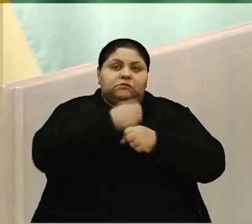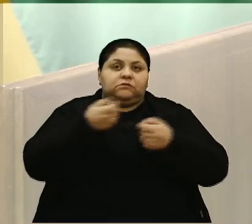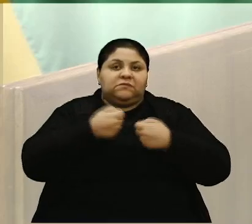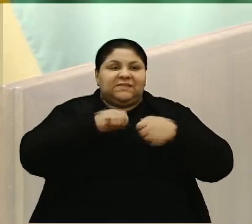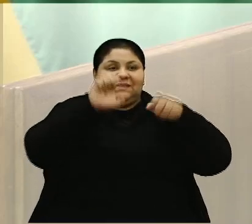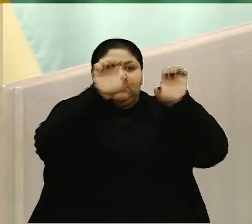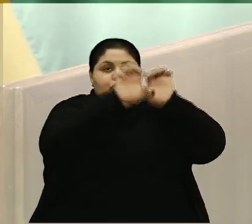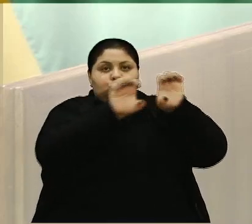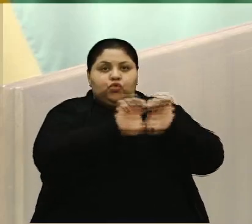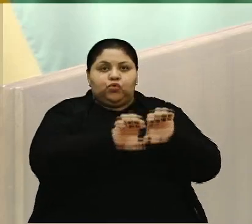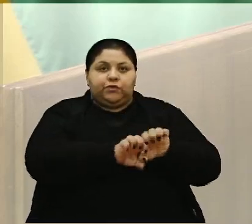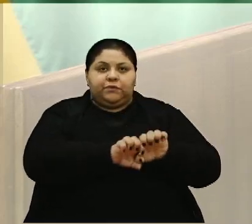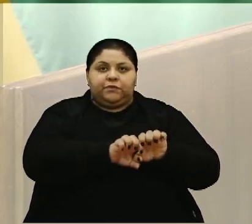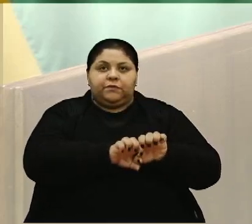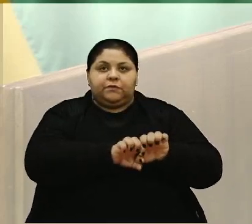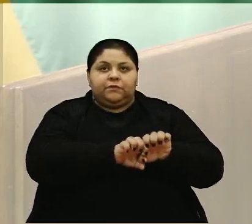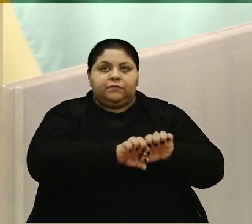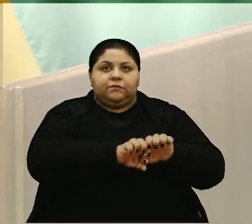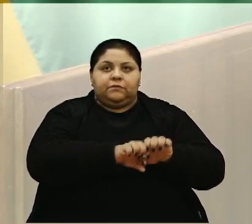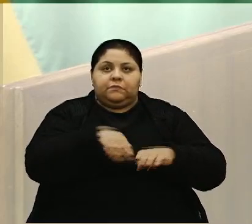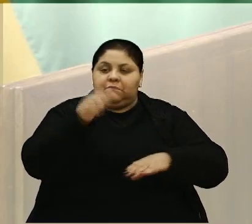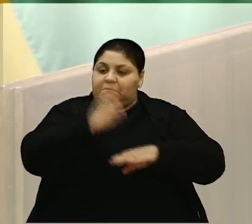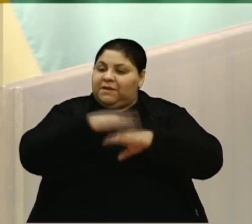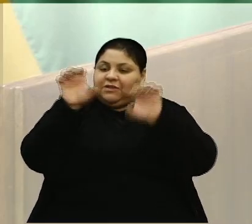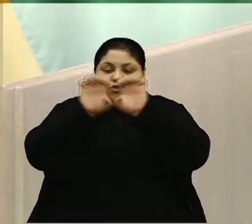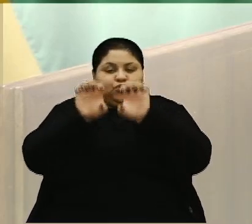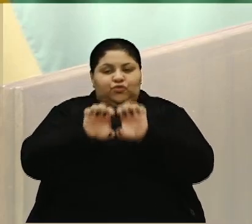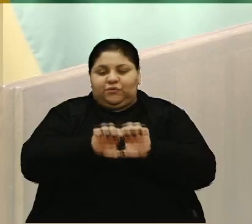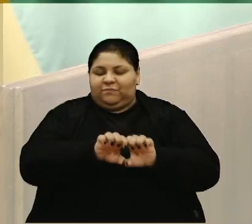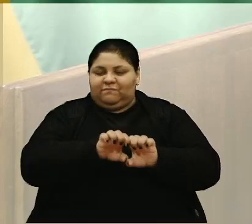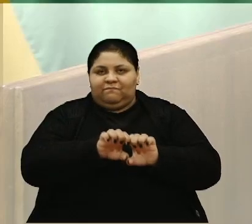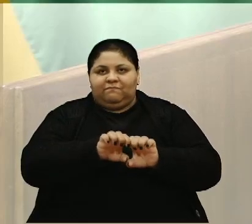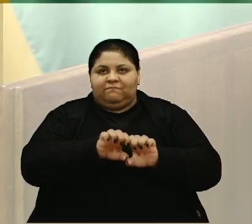estrutura, muito mais estrutura, porque senão,